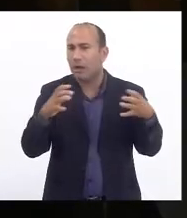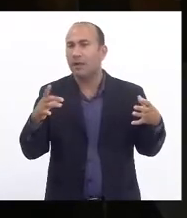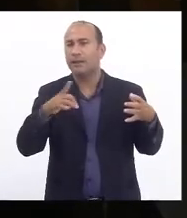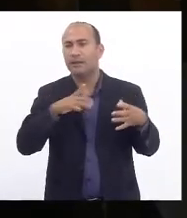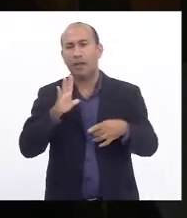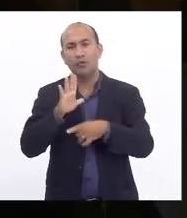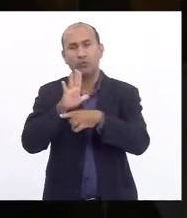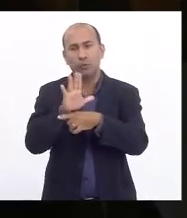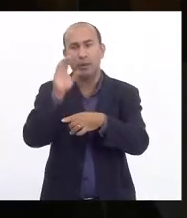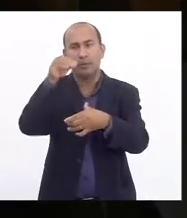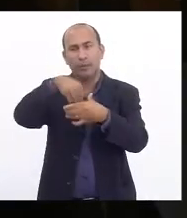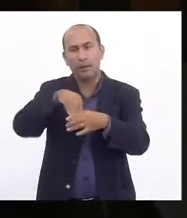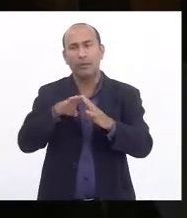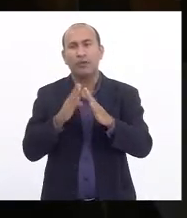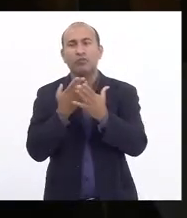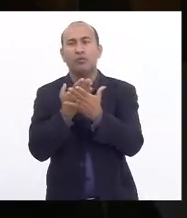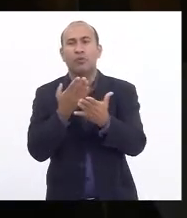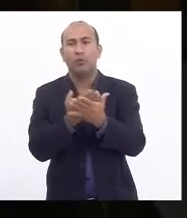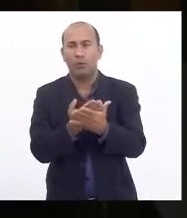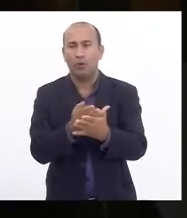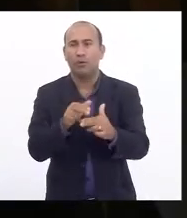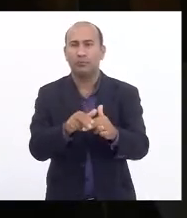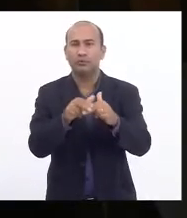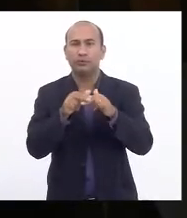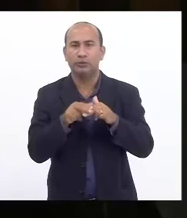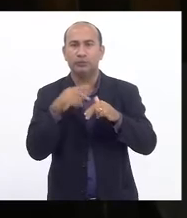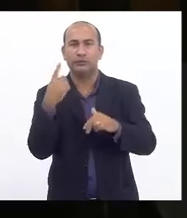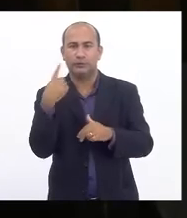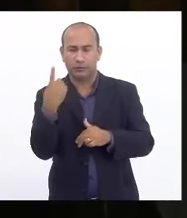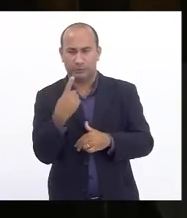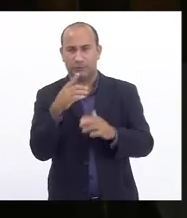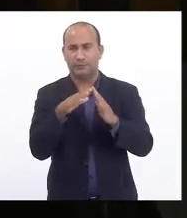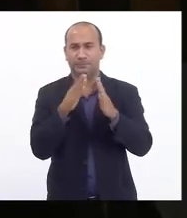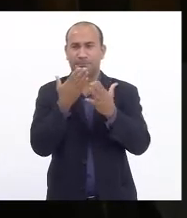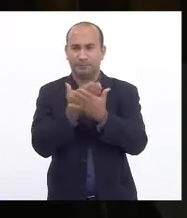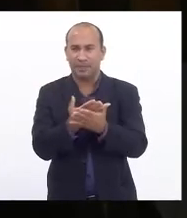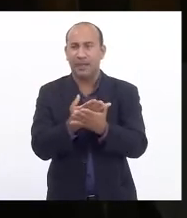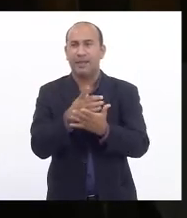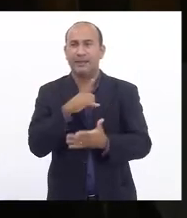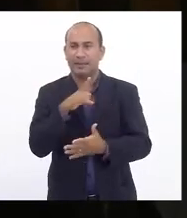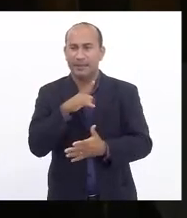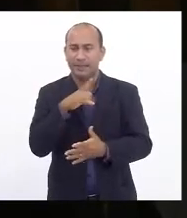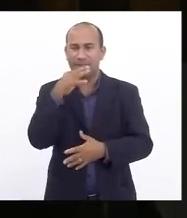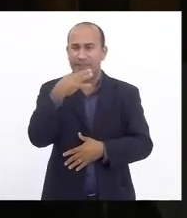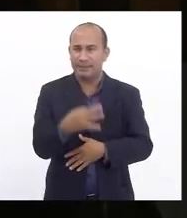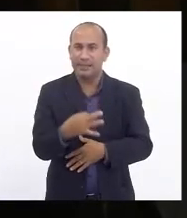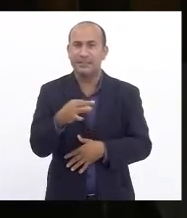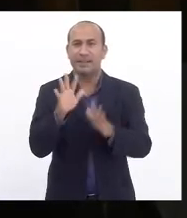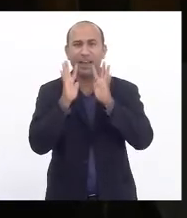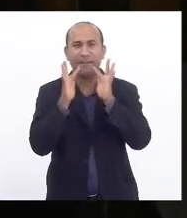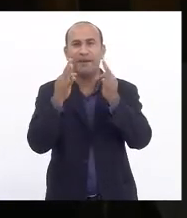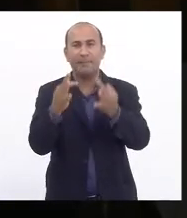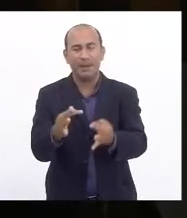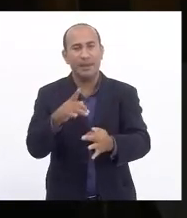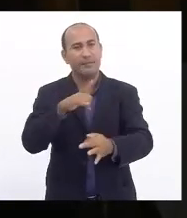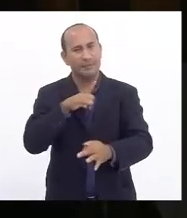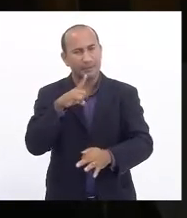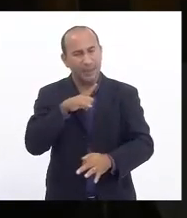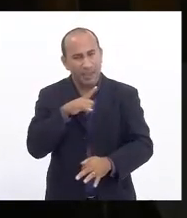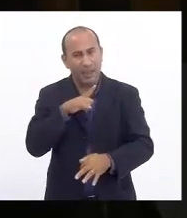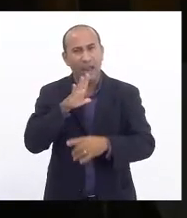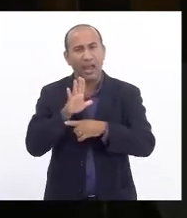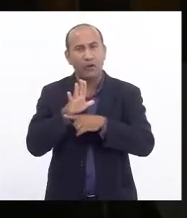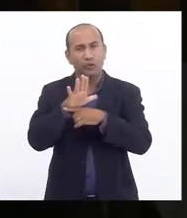tem que ter investimento na infraestrutura das nossas escolas tem que ter a garantia para que as famílias estão condições